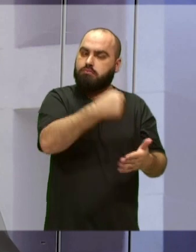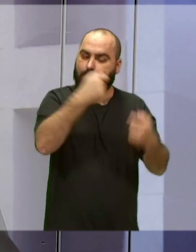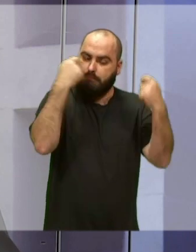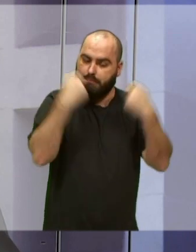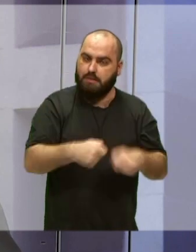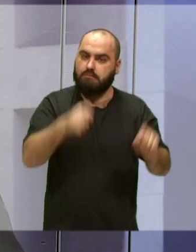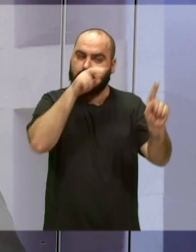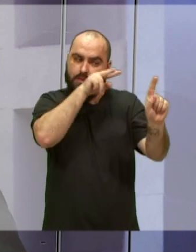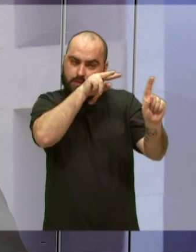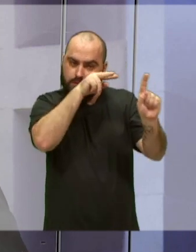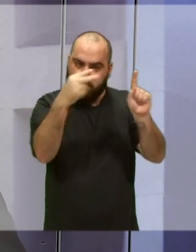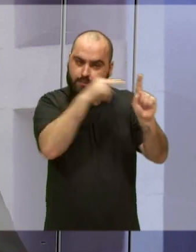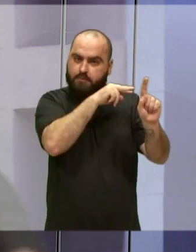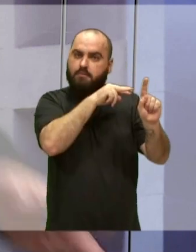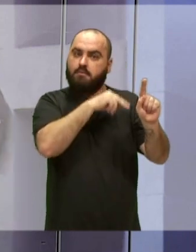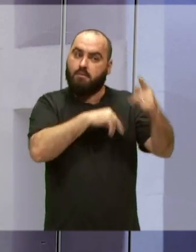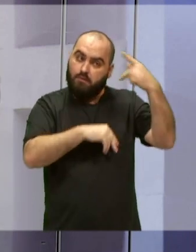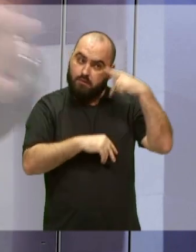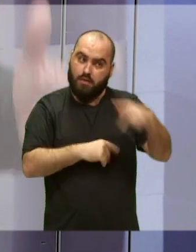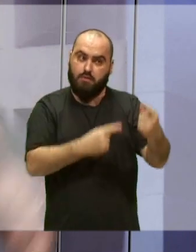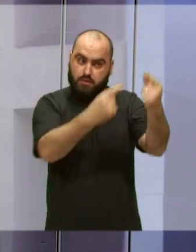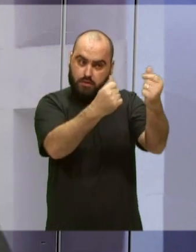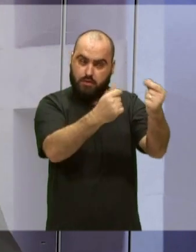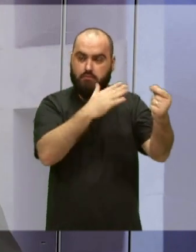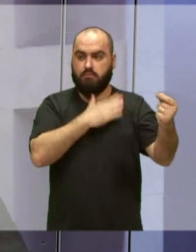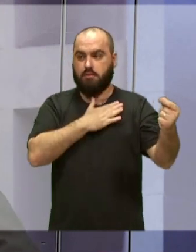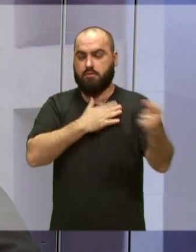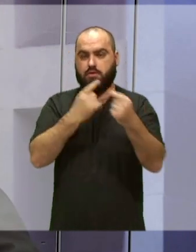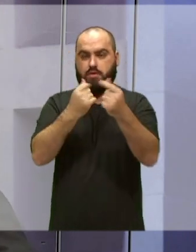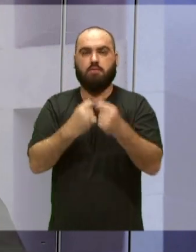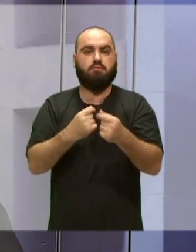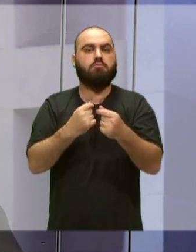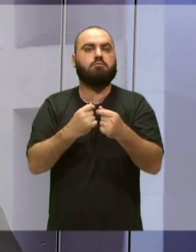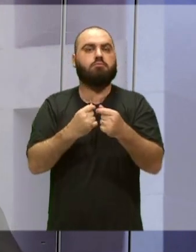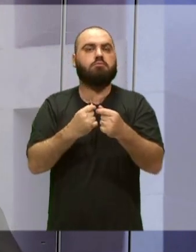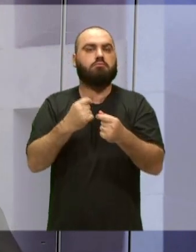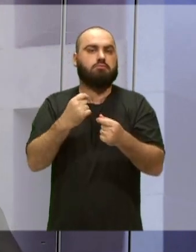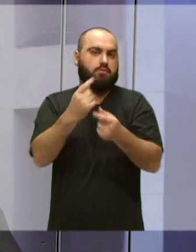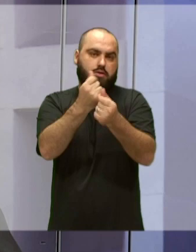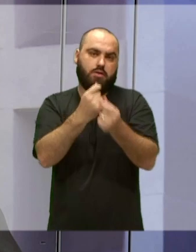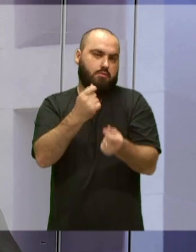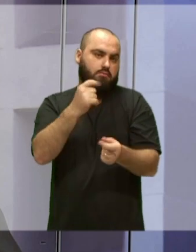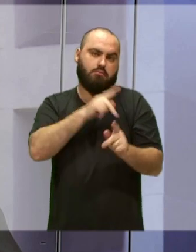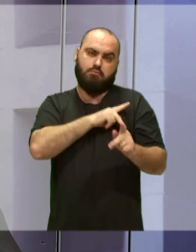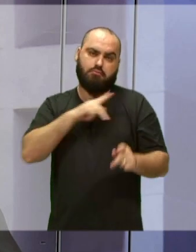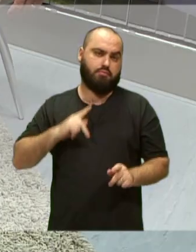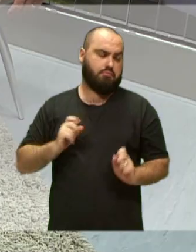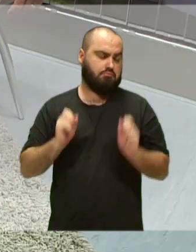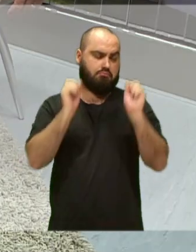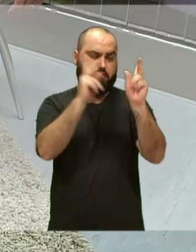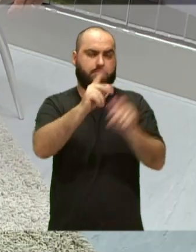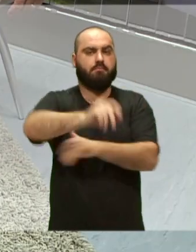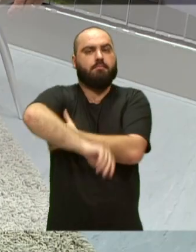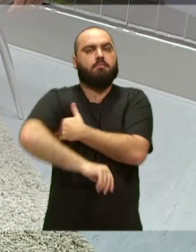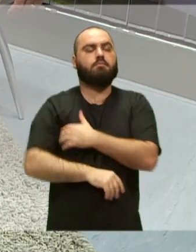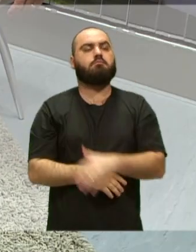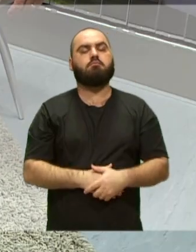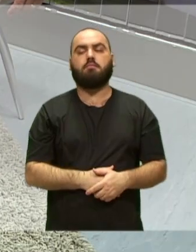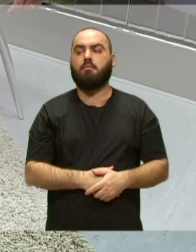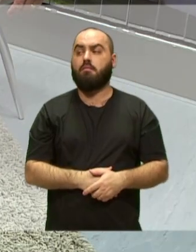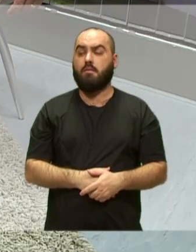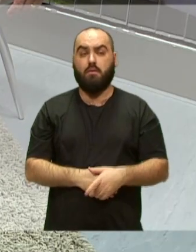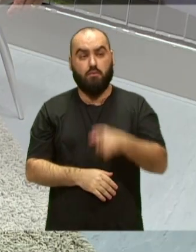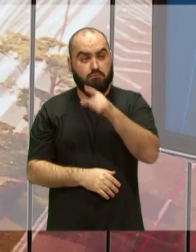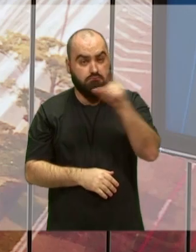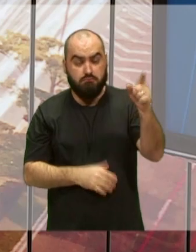transparência no seu dinheiro no meu dinheiro nos nossos impostos dinheiro público é dinheiro sagrado Vereador como é que está sendo para o senhor participar